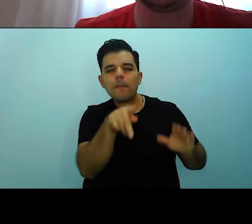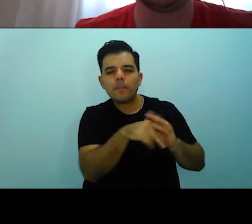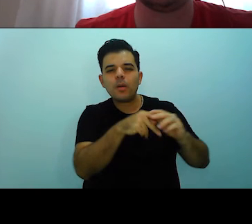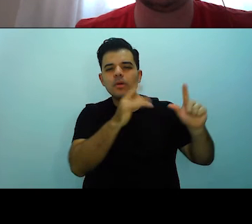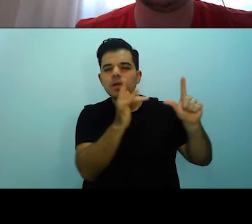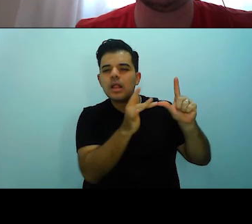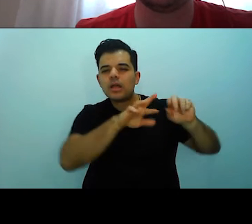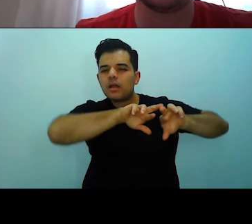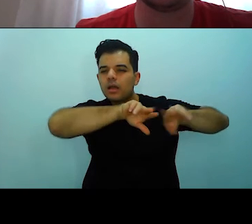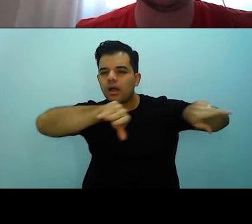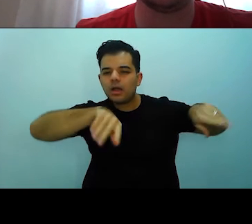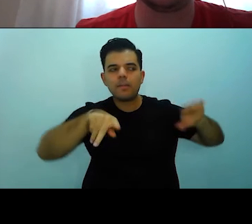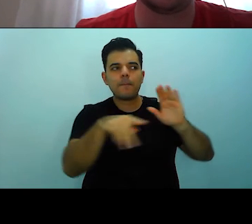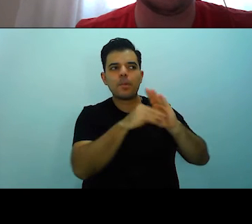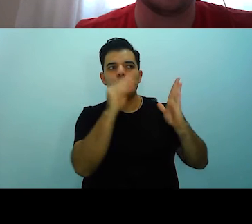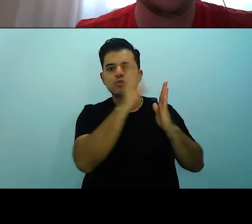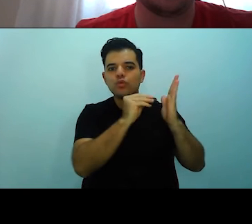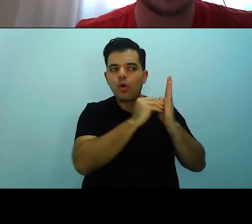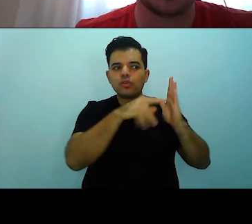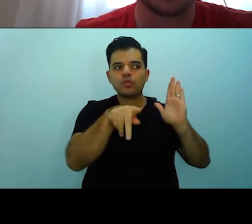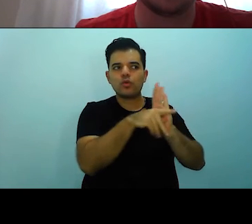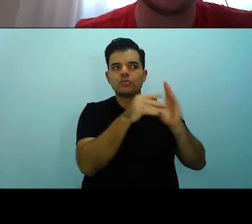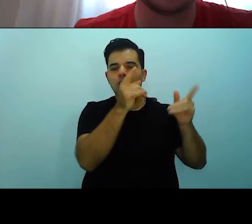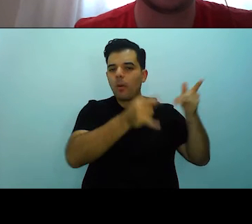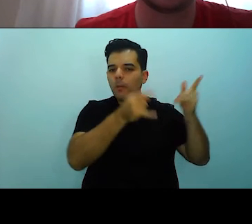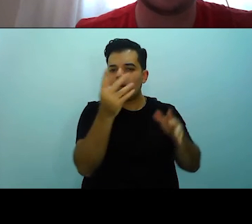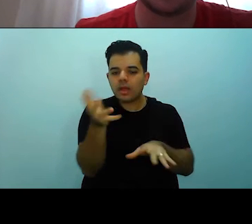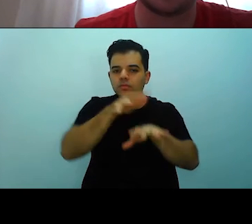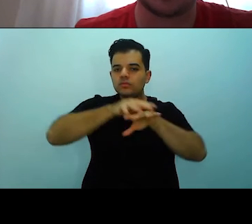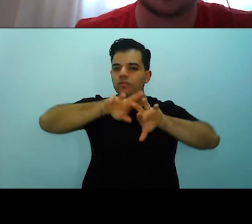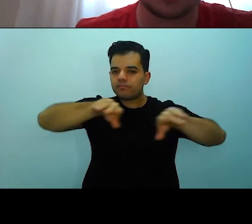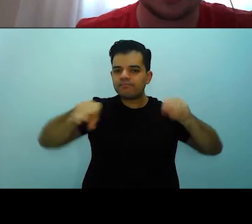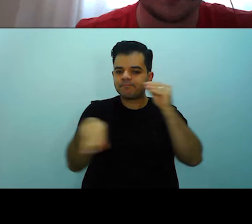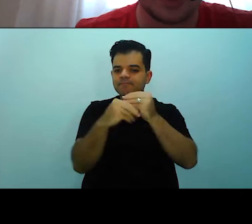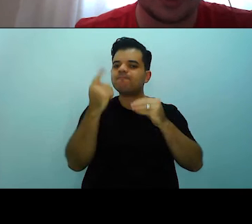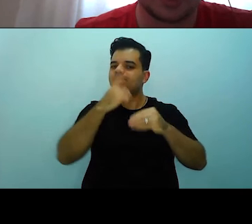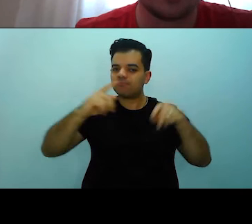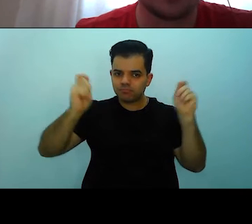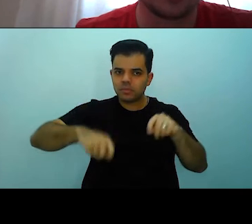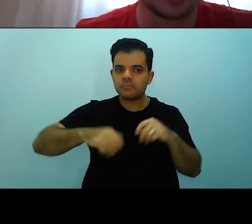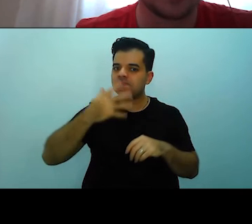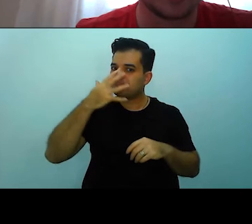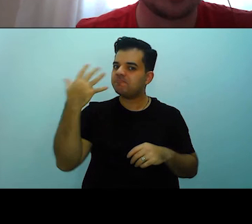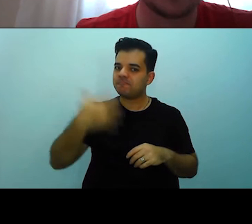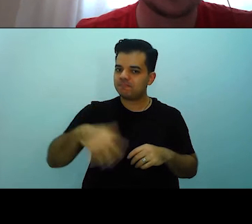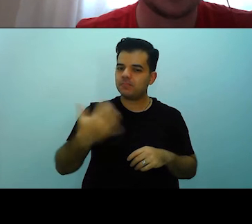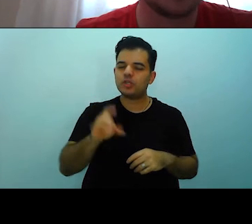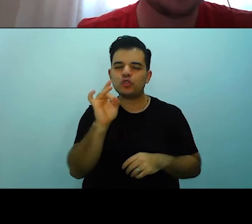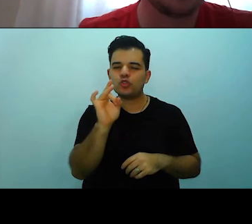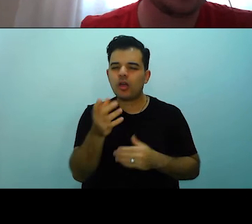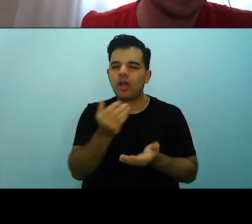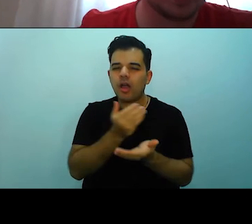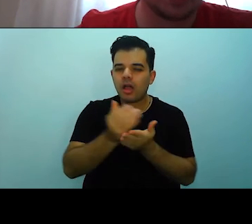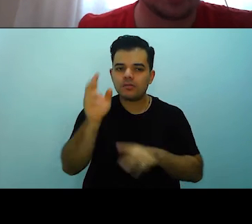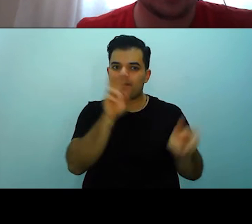dentro do código do outro robô. Mas é uma coisa muito simples de ser feita também, né, pessoal? Eu vou só rodar aqui para vocês verem.